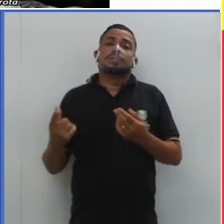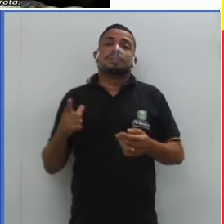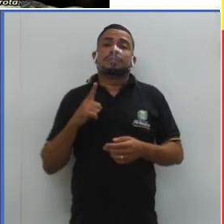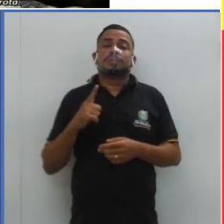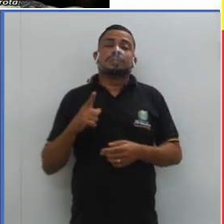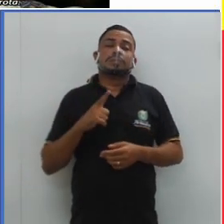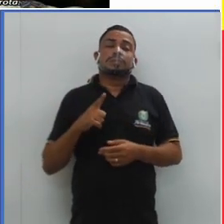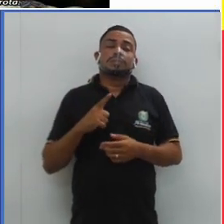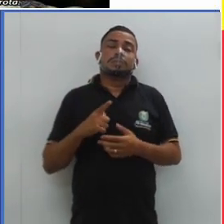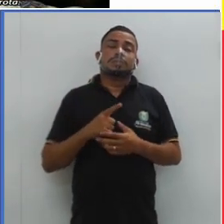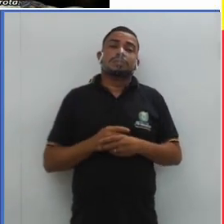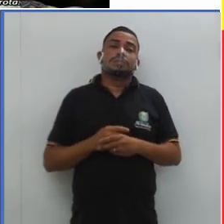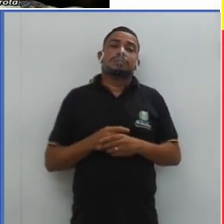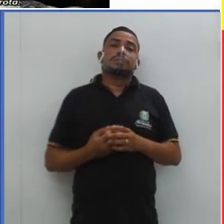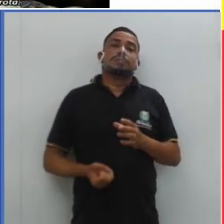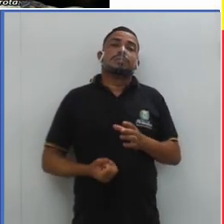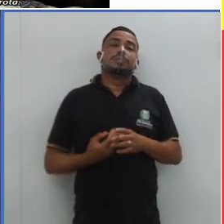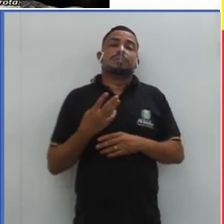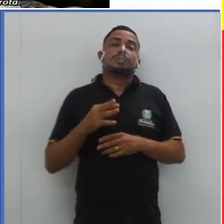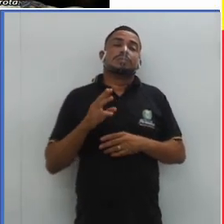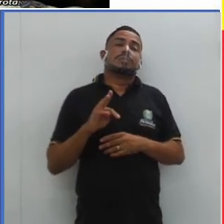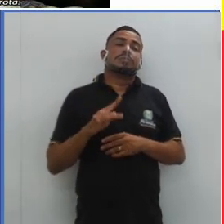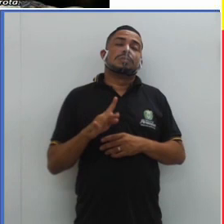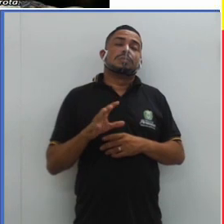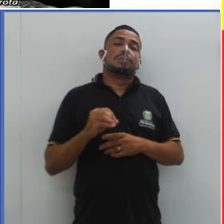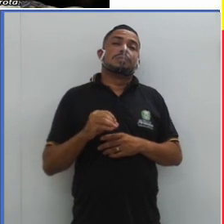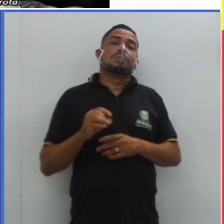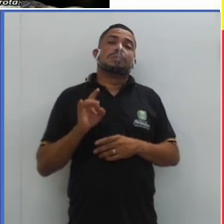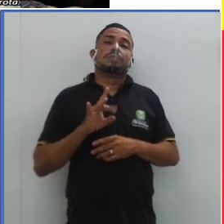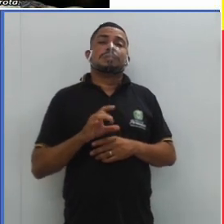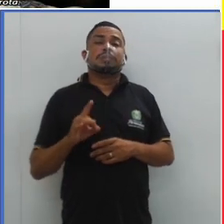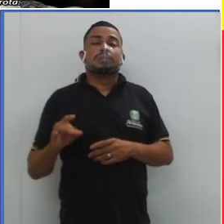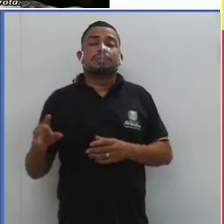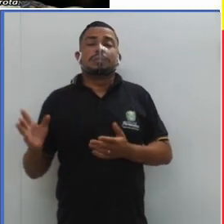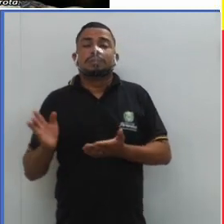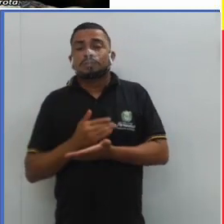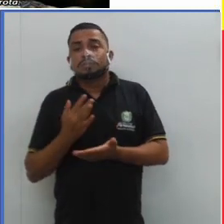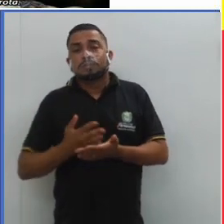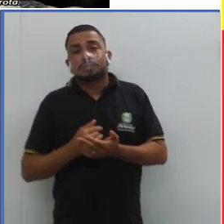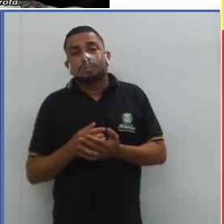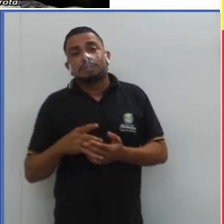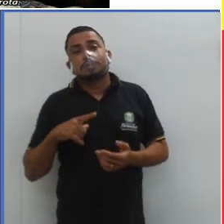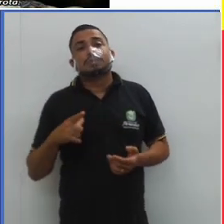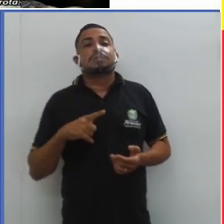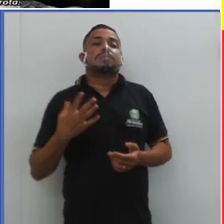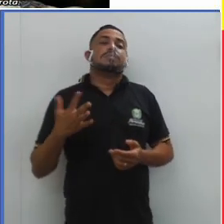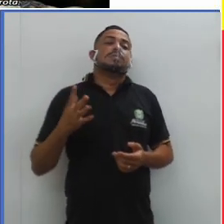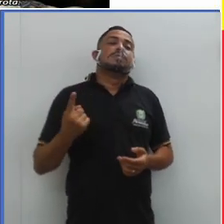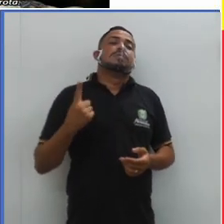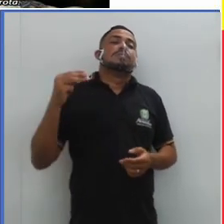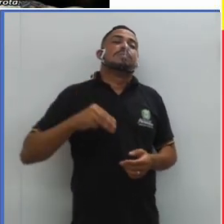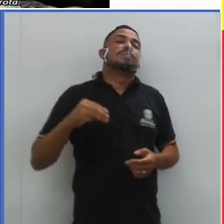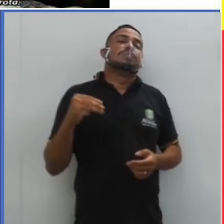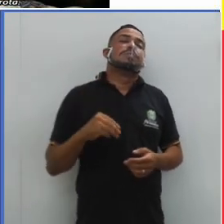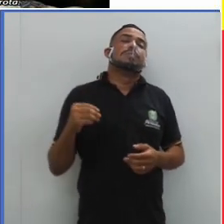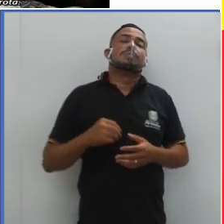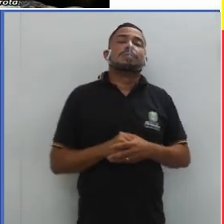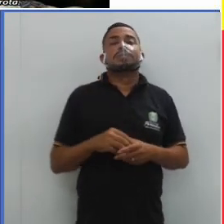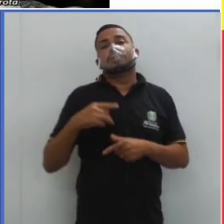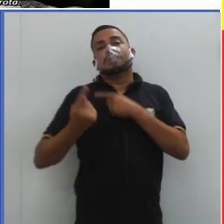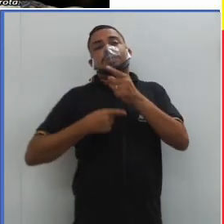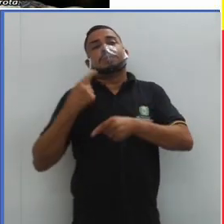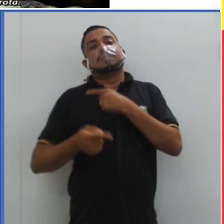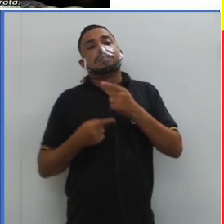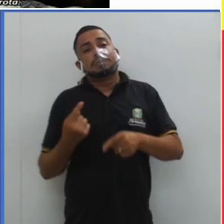ele é composto, quando se cria o roteiro, então, mais ou menos, cada página do roteiro vai equivaler mais ou menos a 1 minuto da